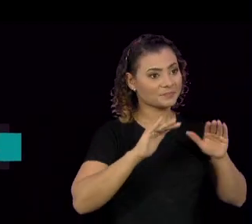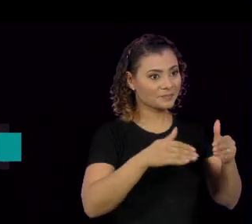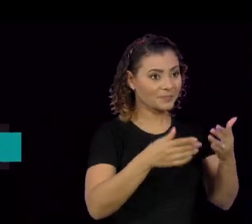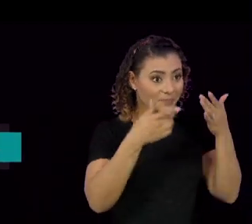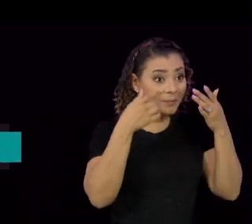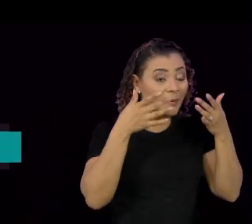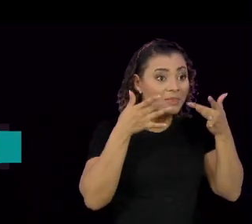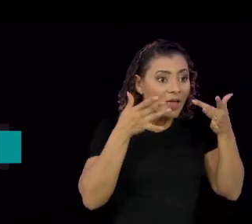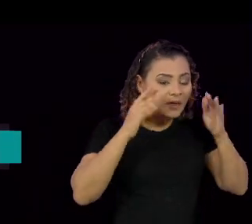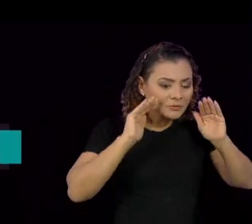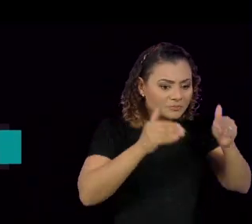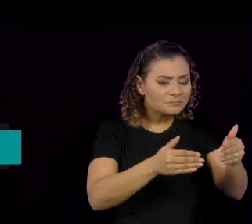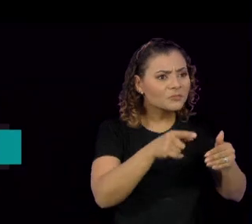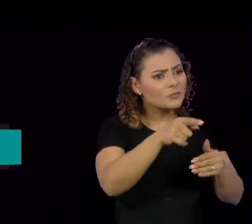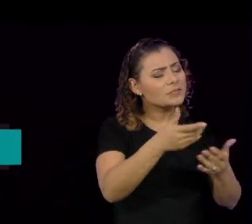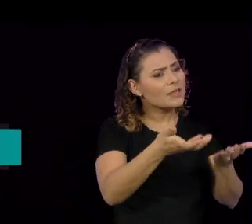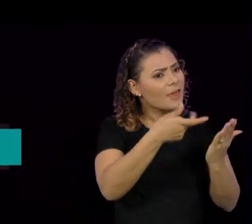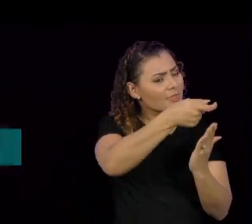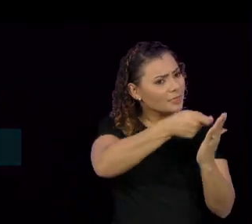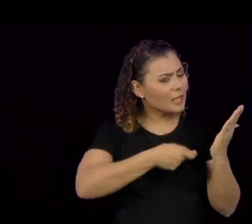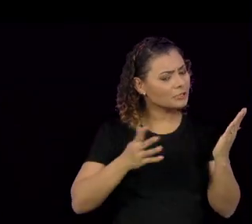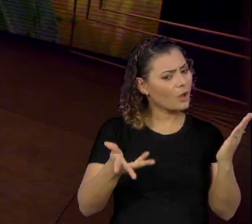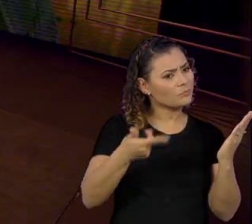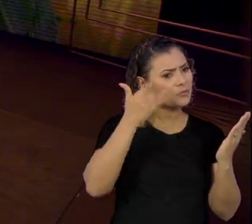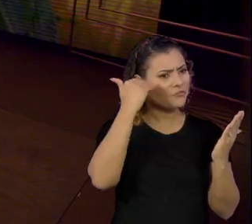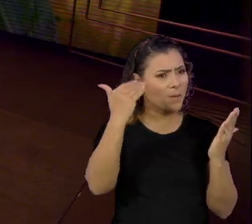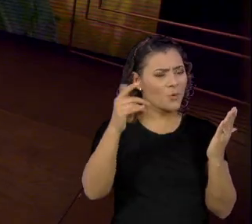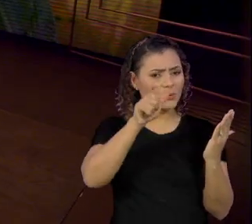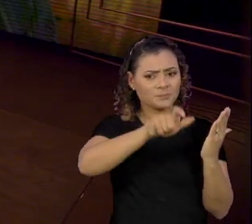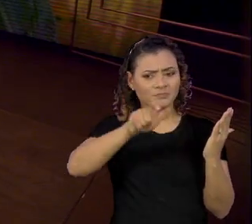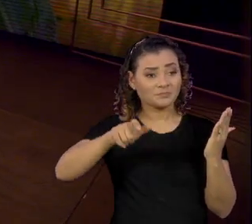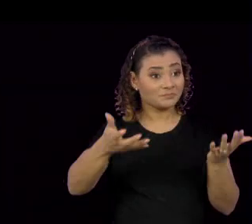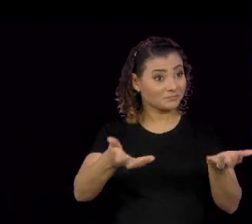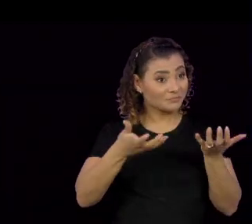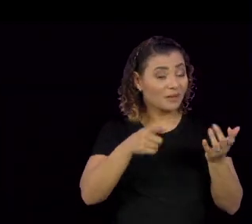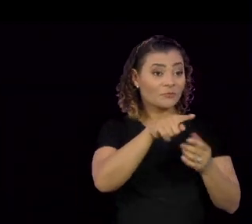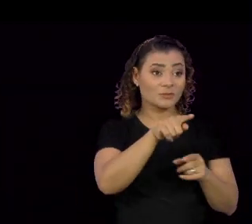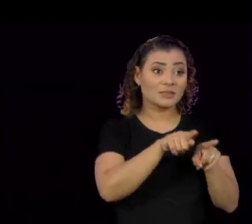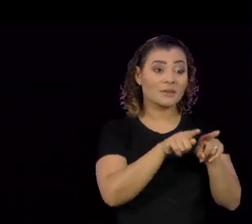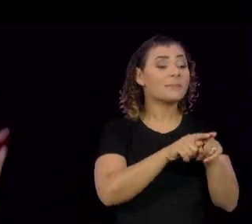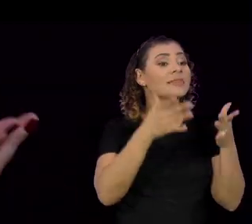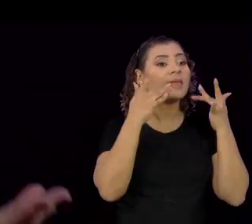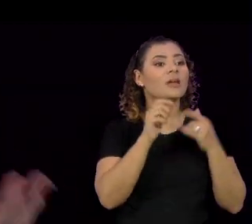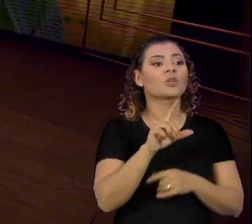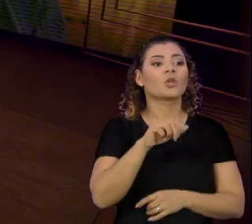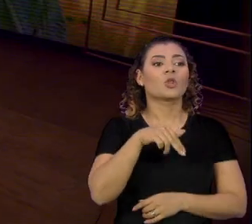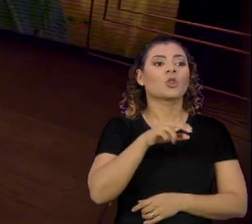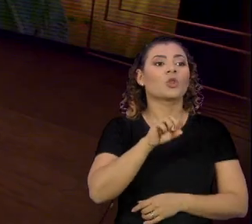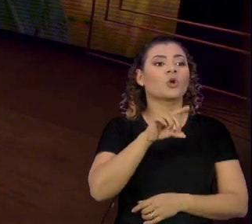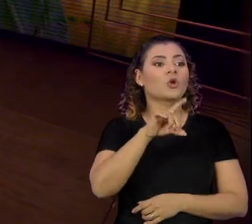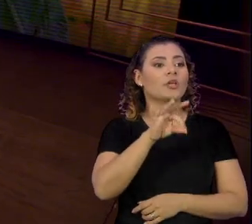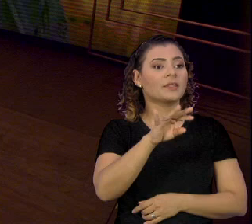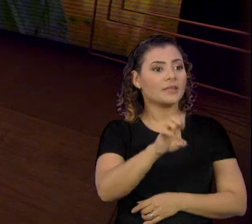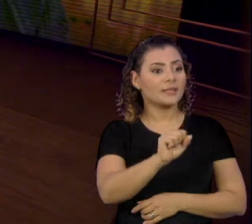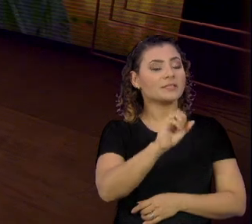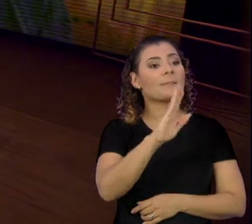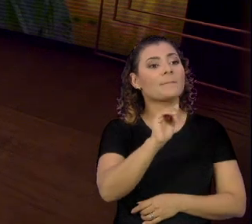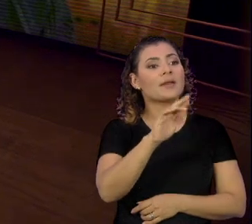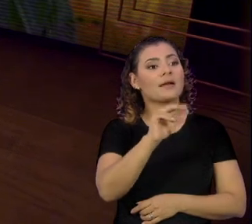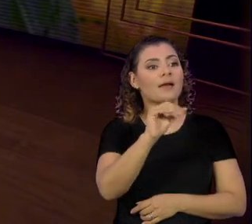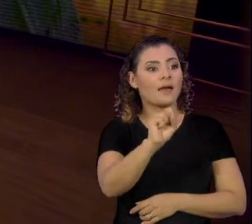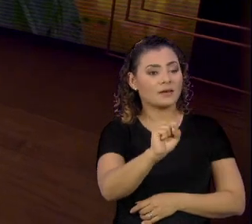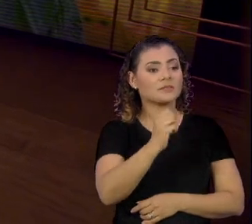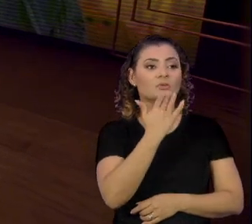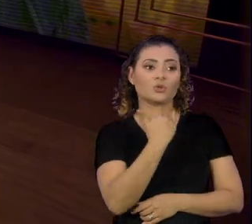de montar bons textos, sempre de grandes autores, né? Você montou, por exemplo, Noites Brancas, de Dostoiévski,